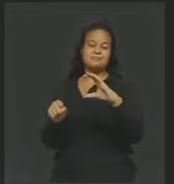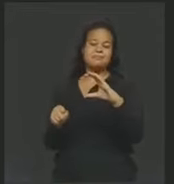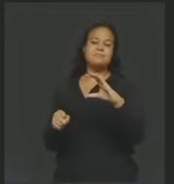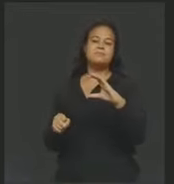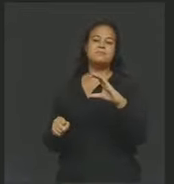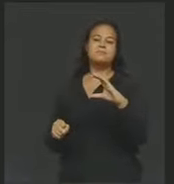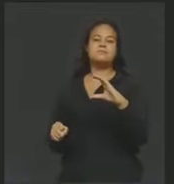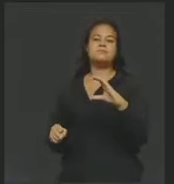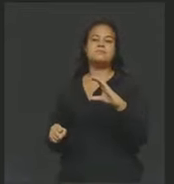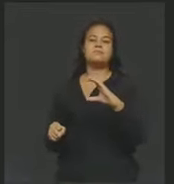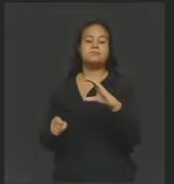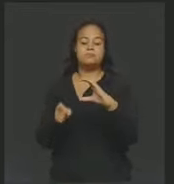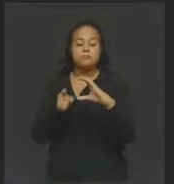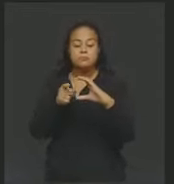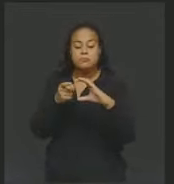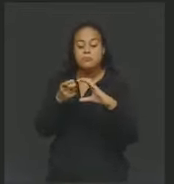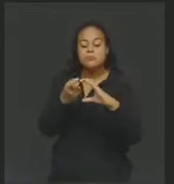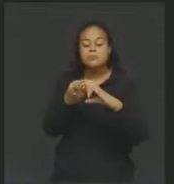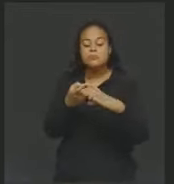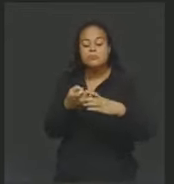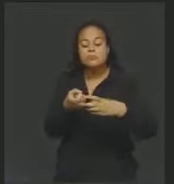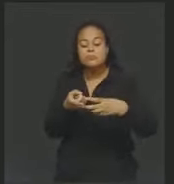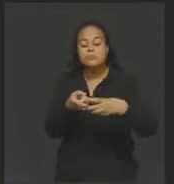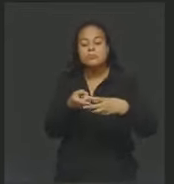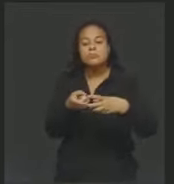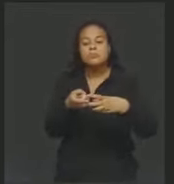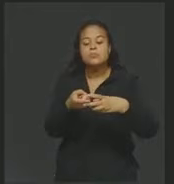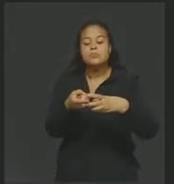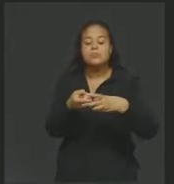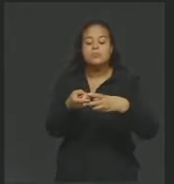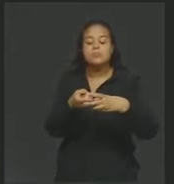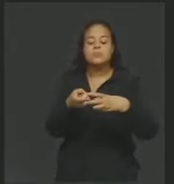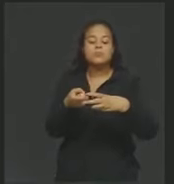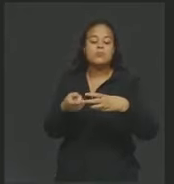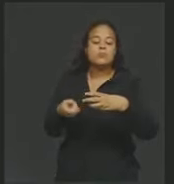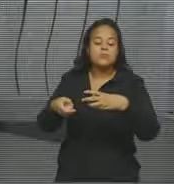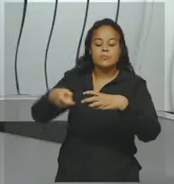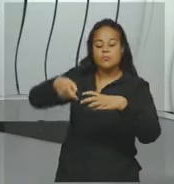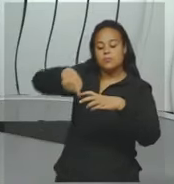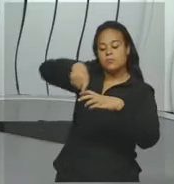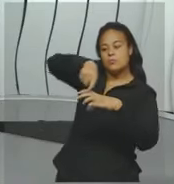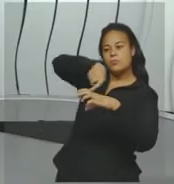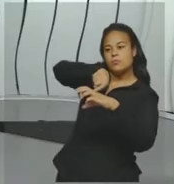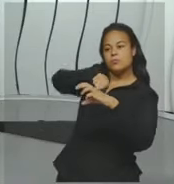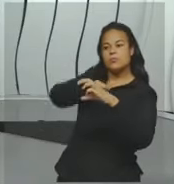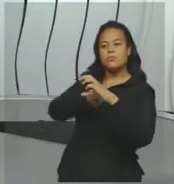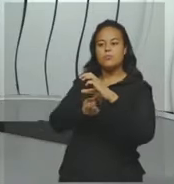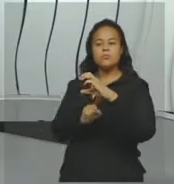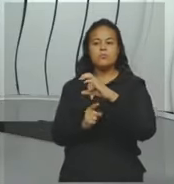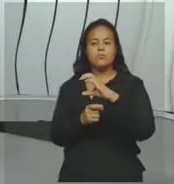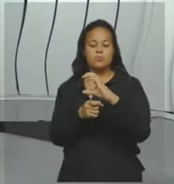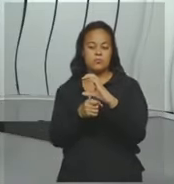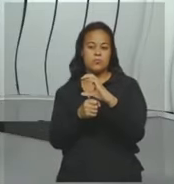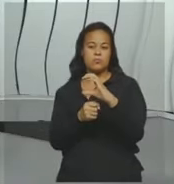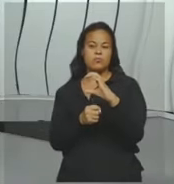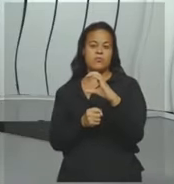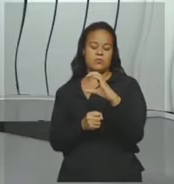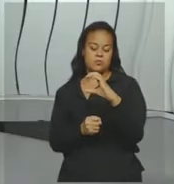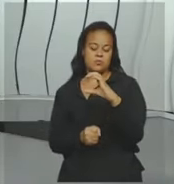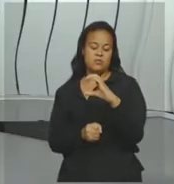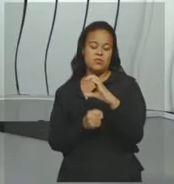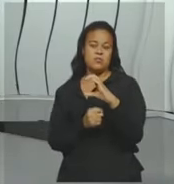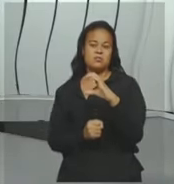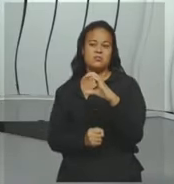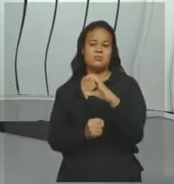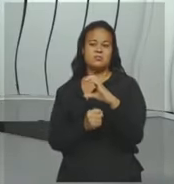Por um pequeno espaço que tem dentro dessa roldana que a gente não consegue enxergar daqui. Que é o que a gente vai chamar de gola. É aqui que é a gola. É